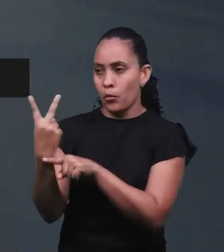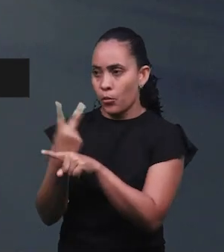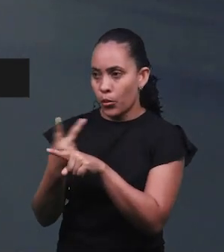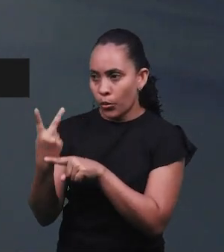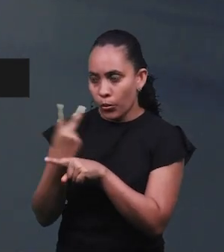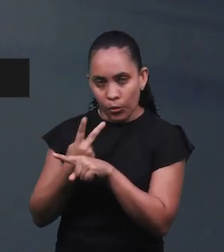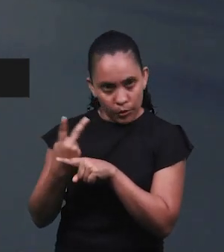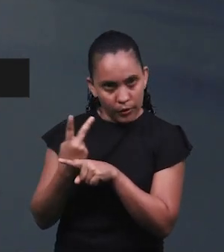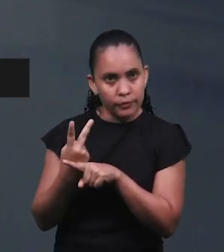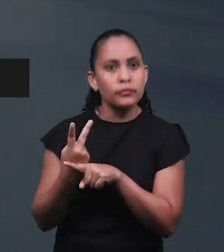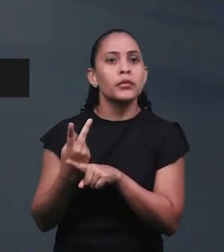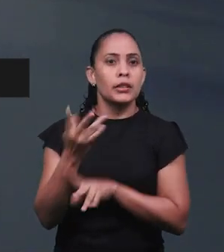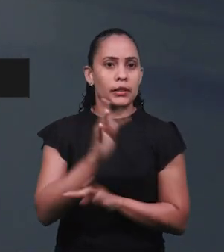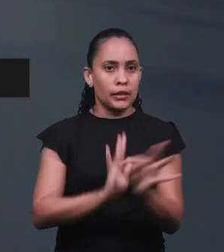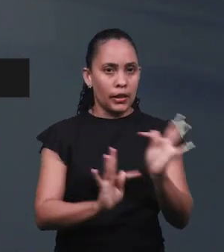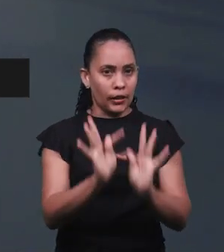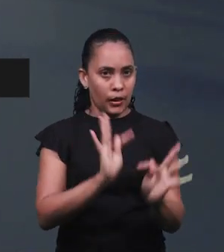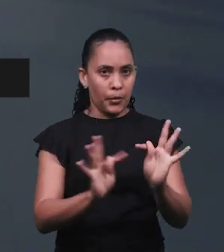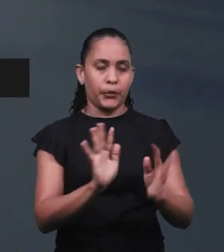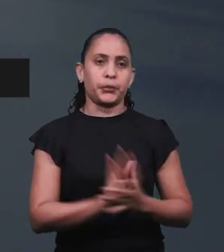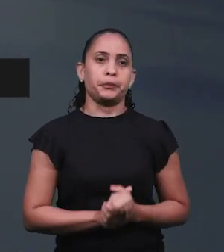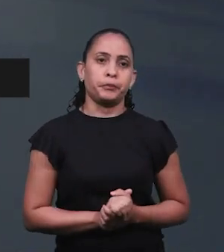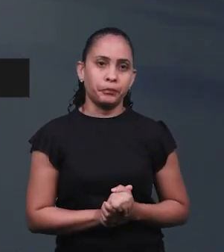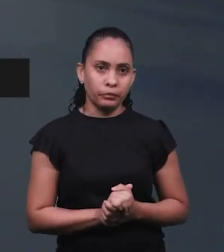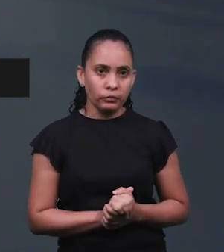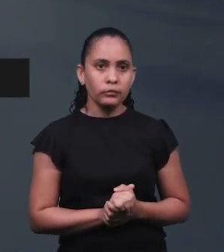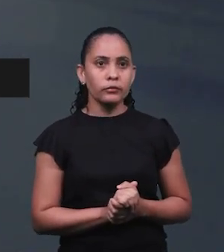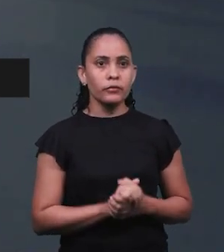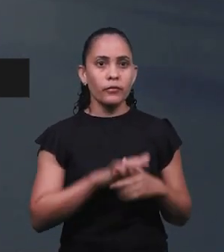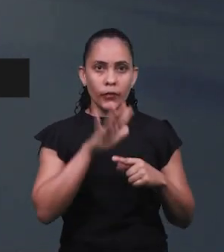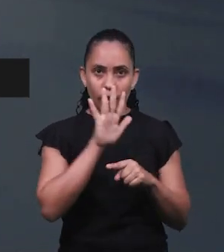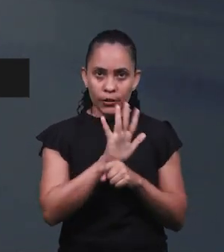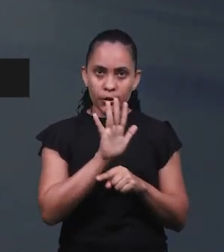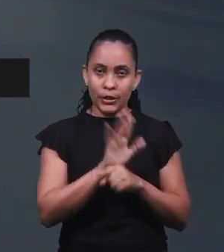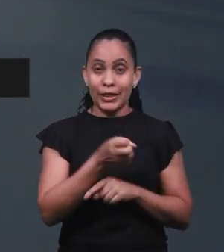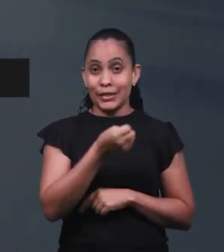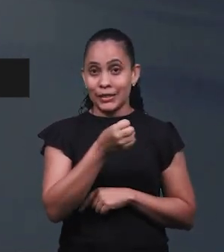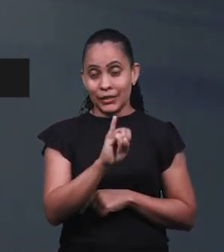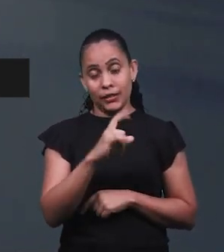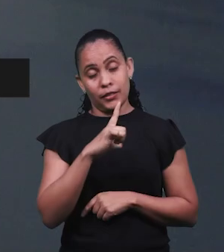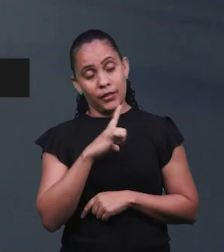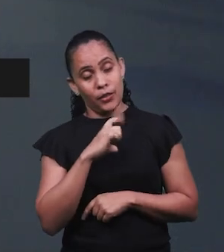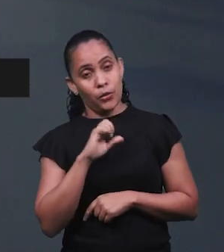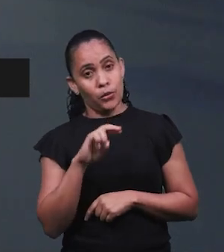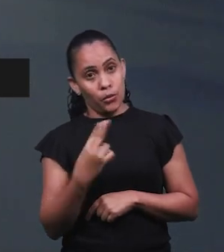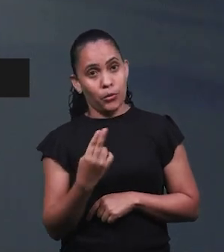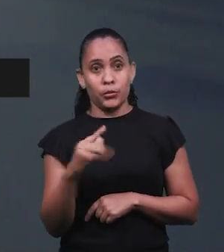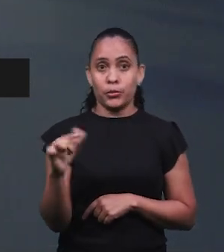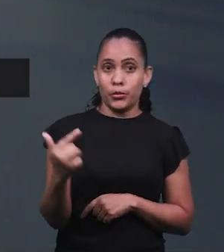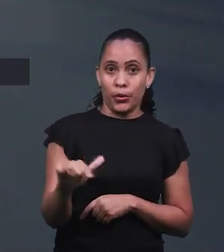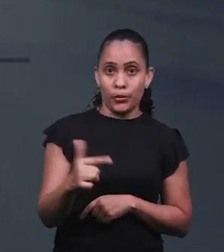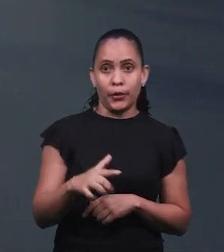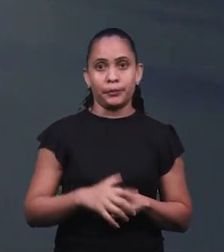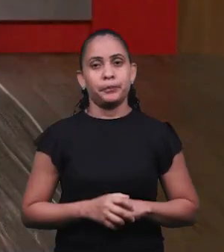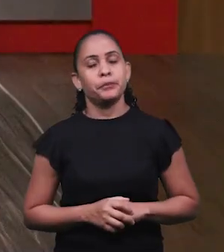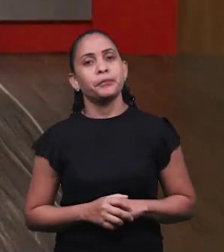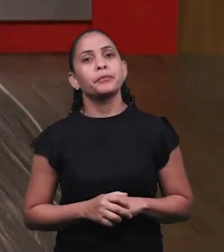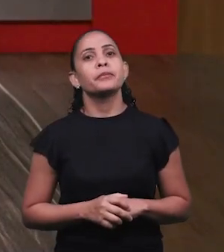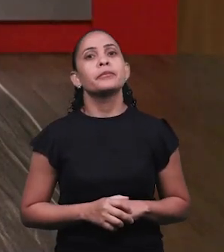esse serviço para fazer o diagnóstico se tem ou não algum grau de doença renal